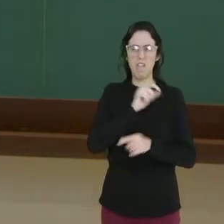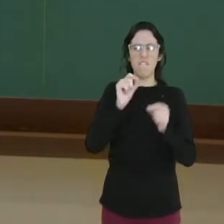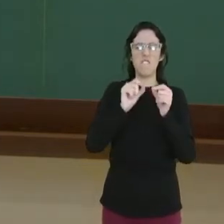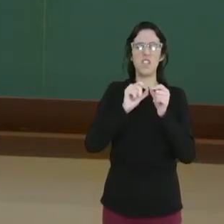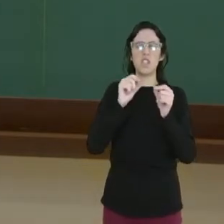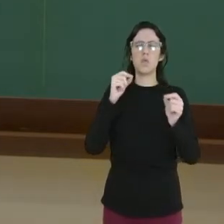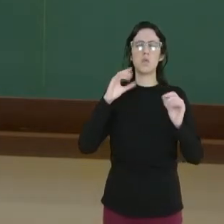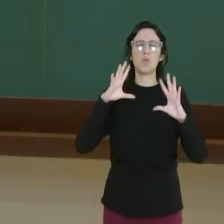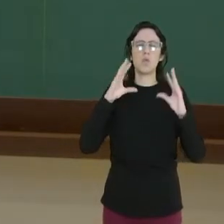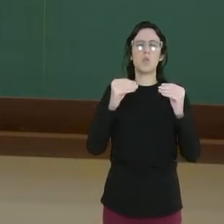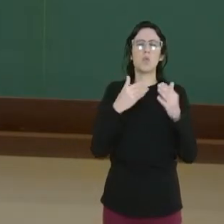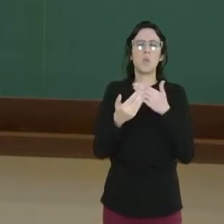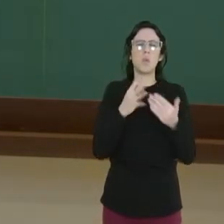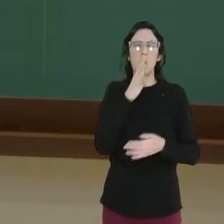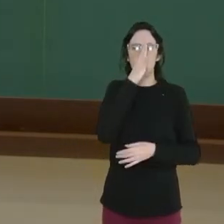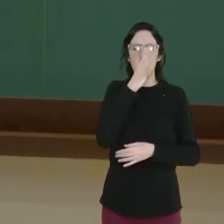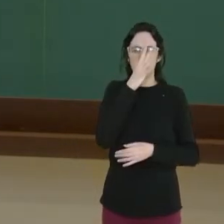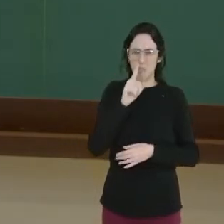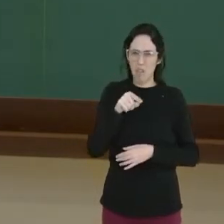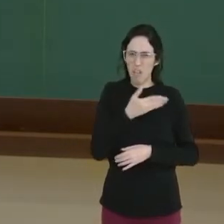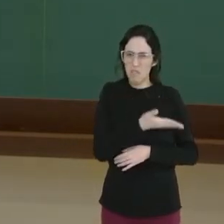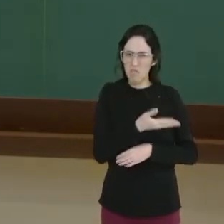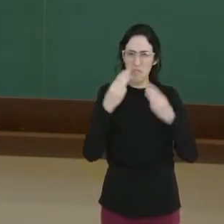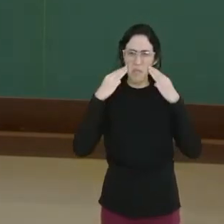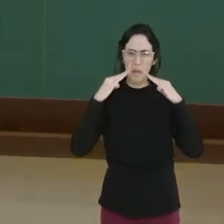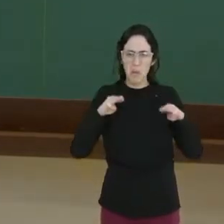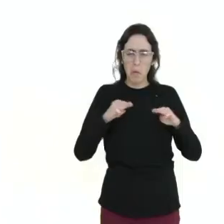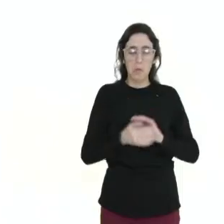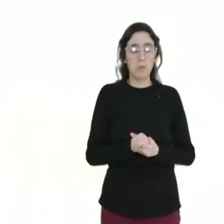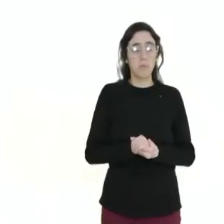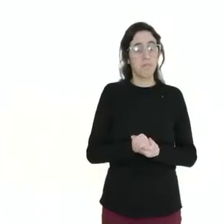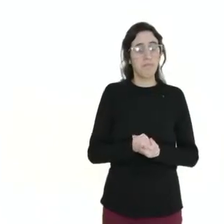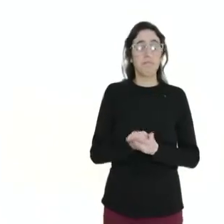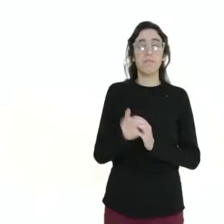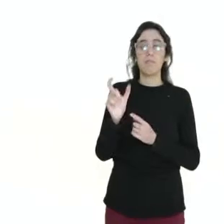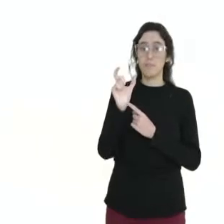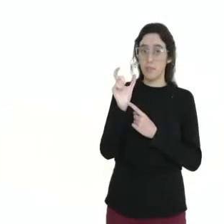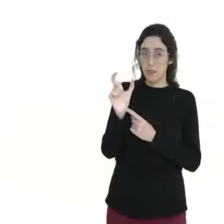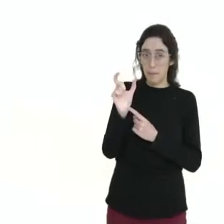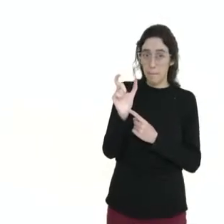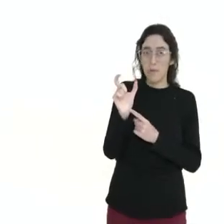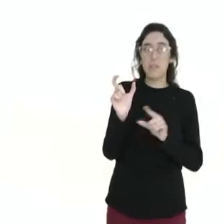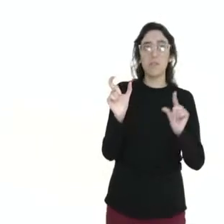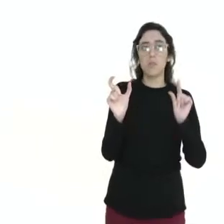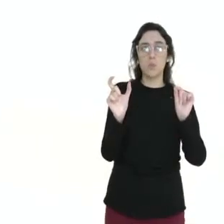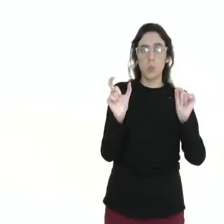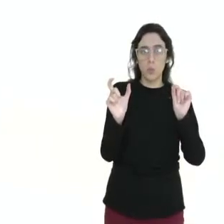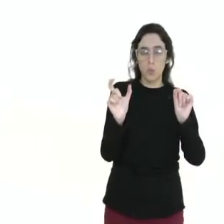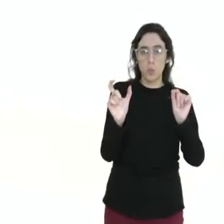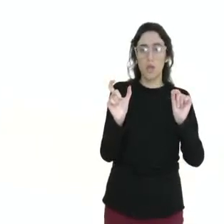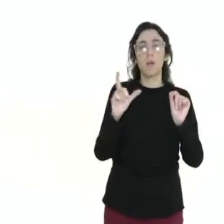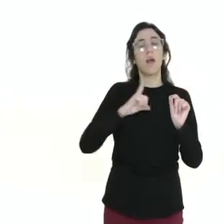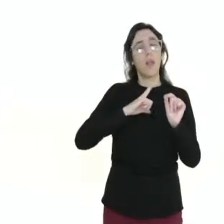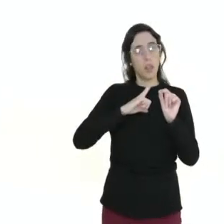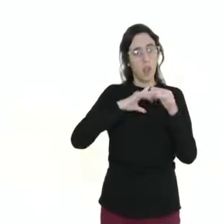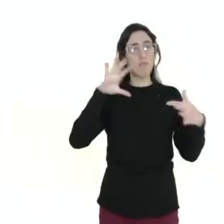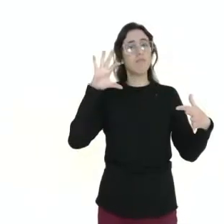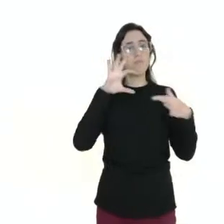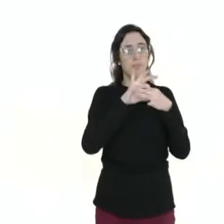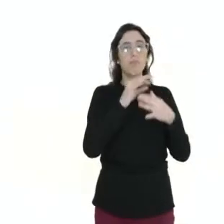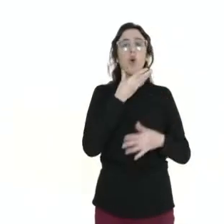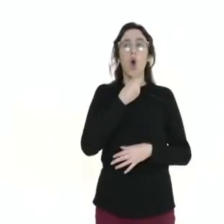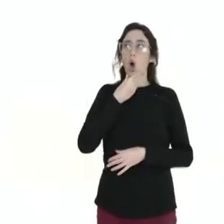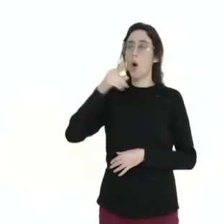coisa? Para começo de conversa, esse termo ele tem sim relação com o nome de